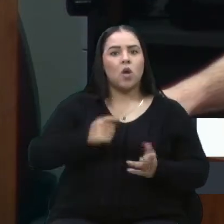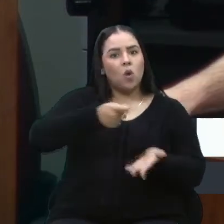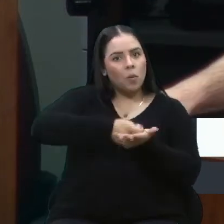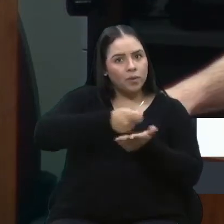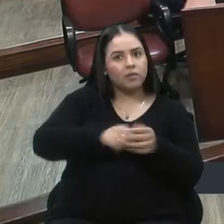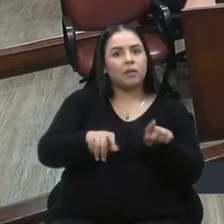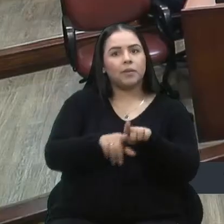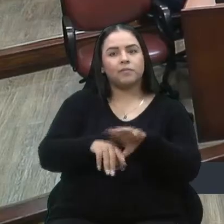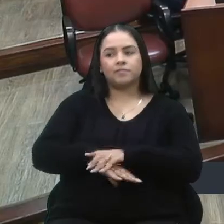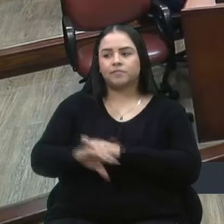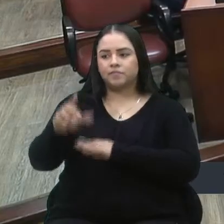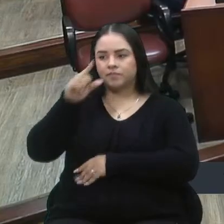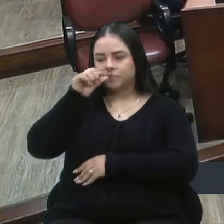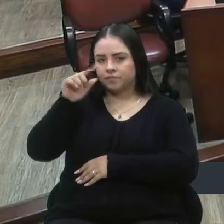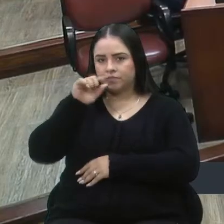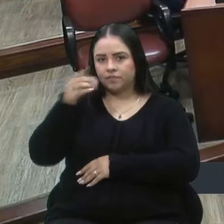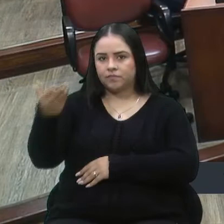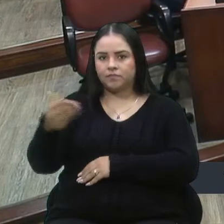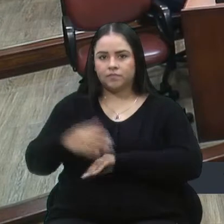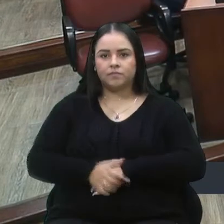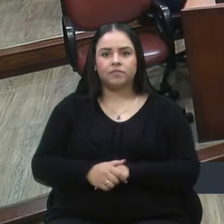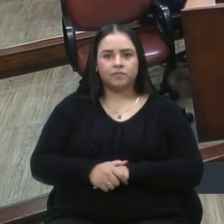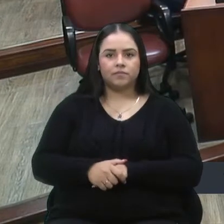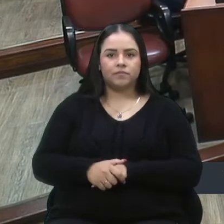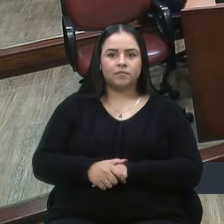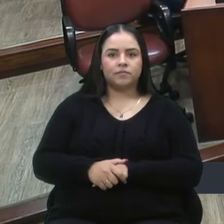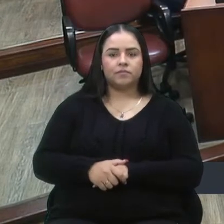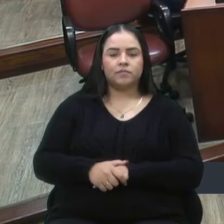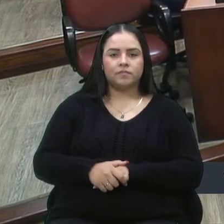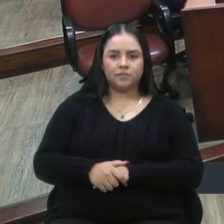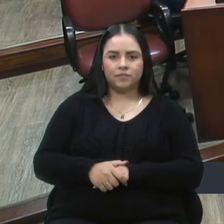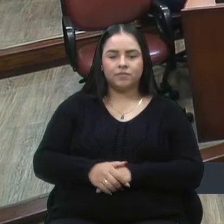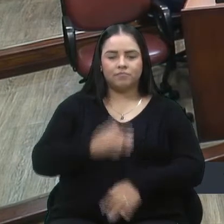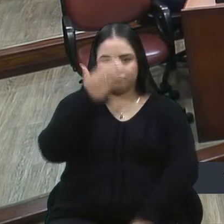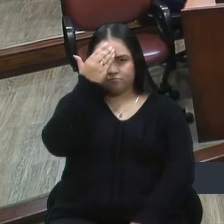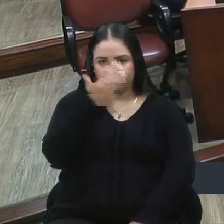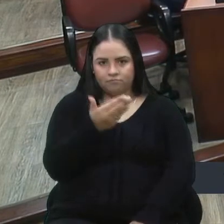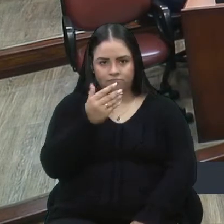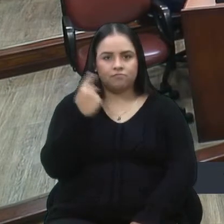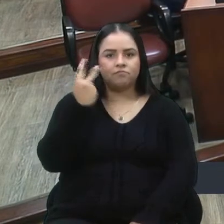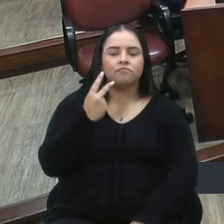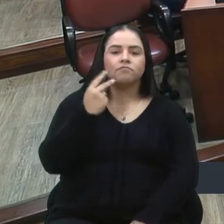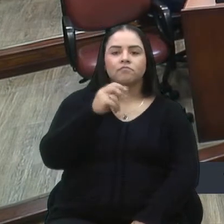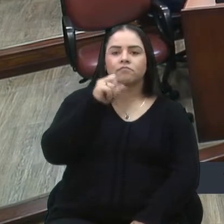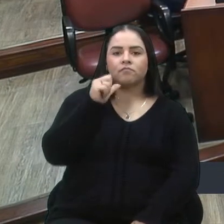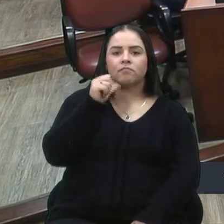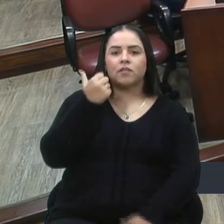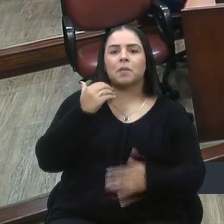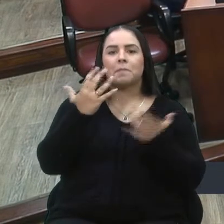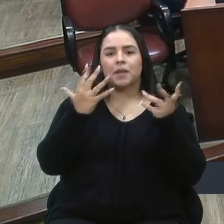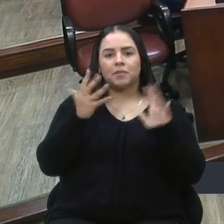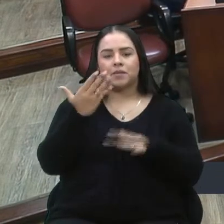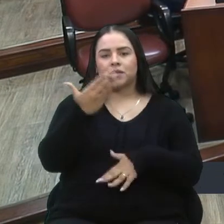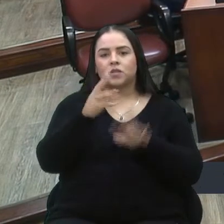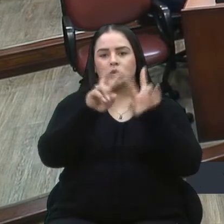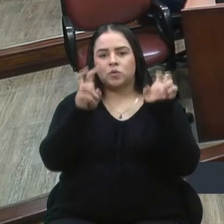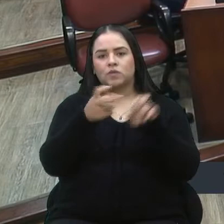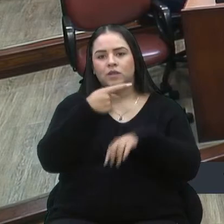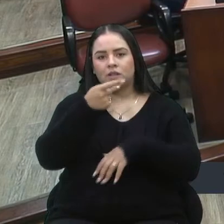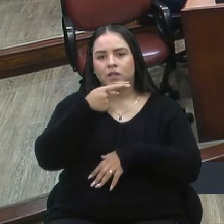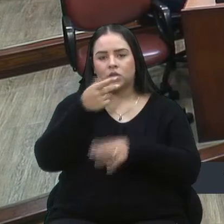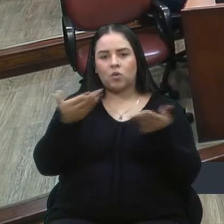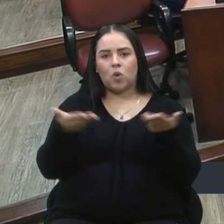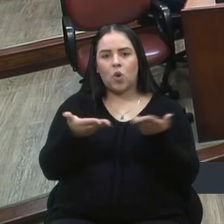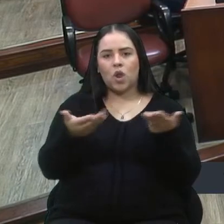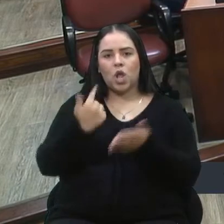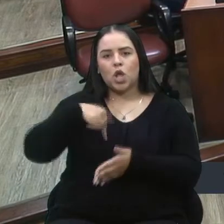frente não é é obrigado a vereador Marcão Parabéns aí pela falta que o senhor tá trazendo aqui é muito importante nós